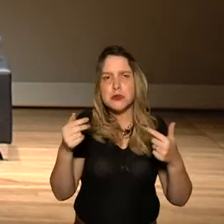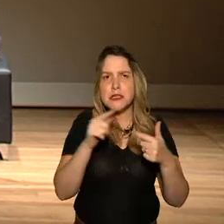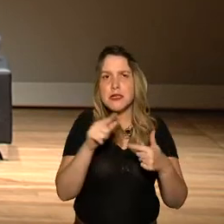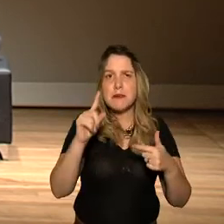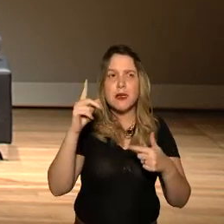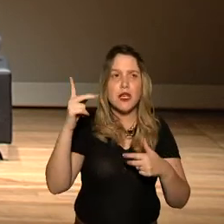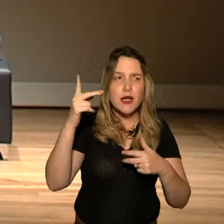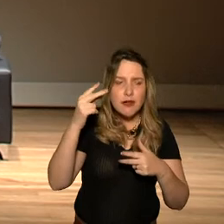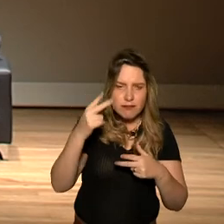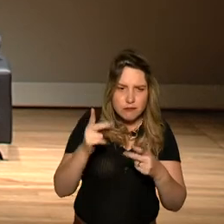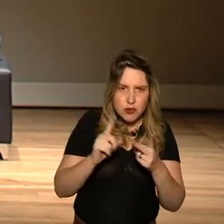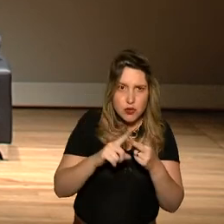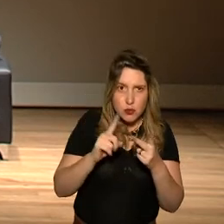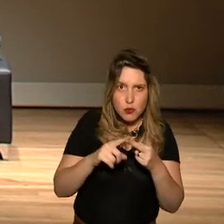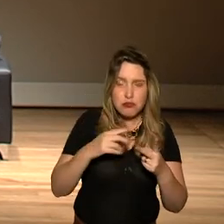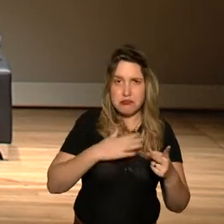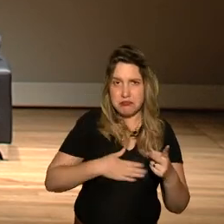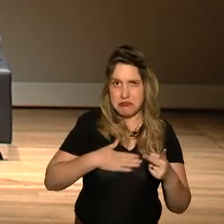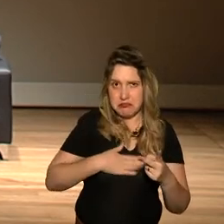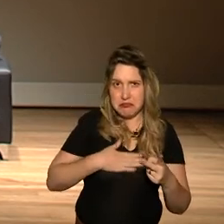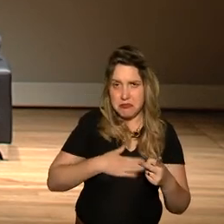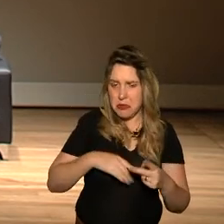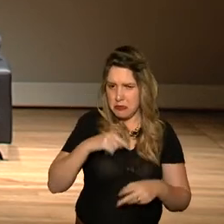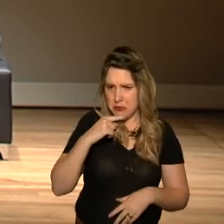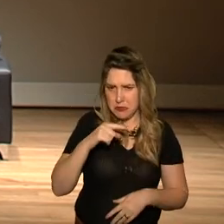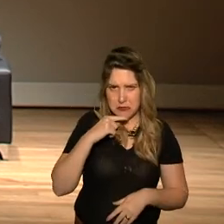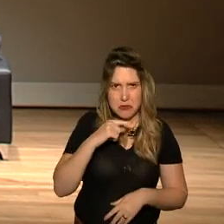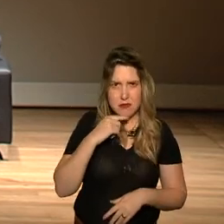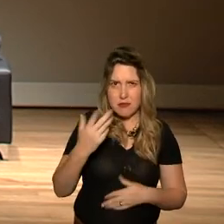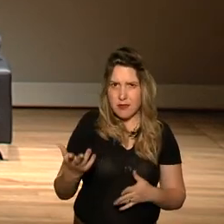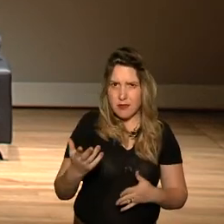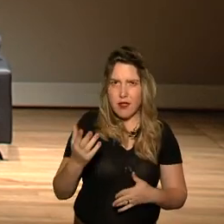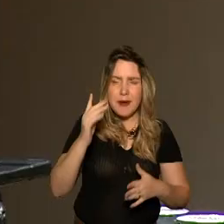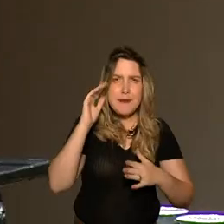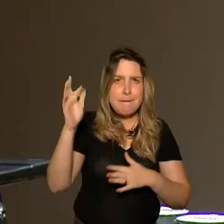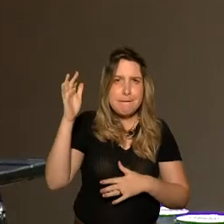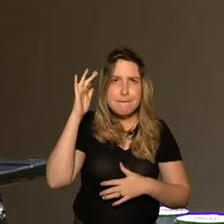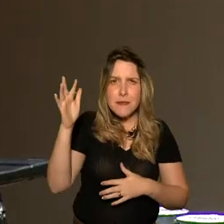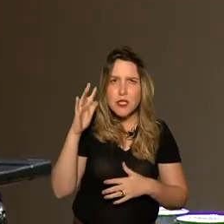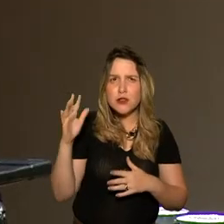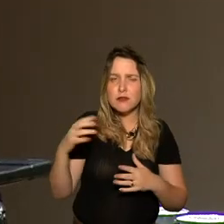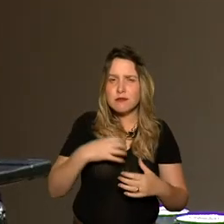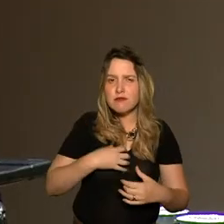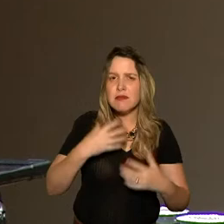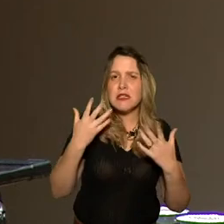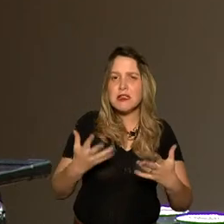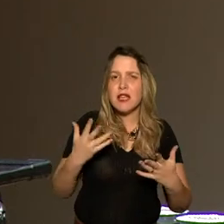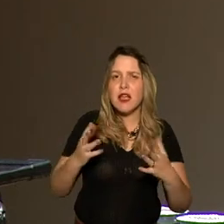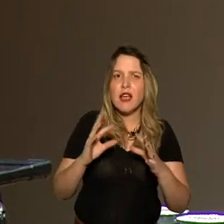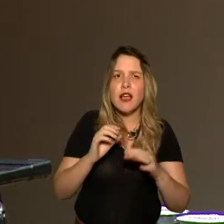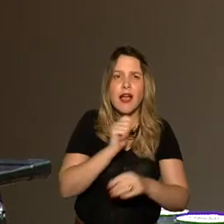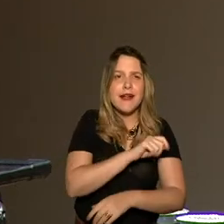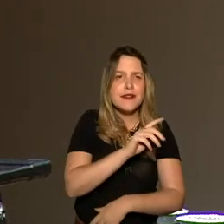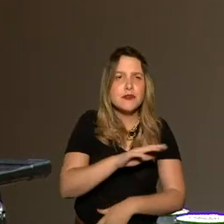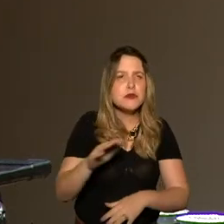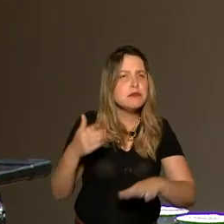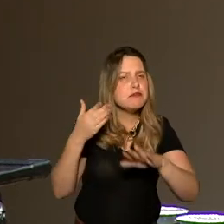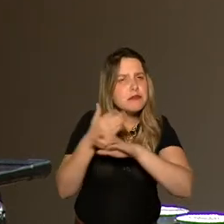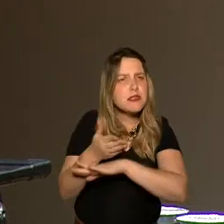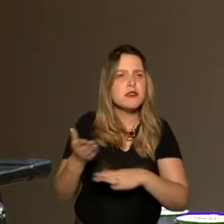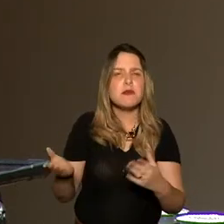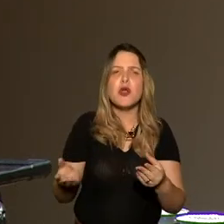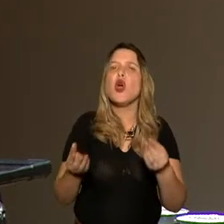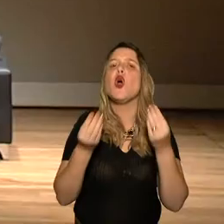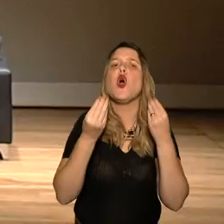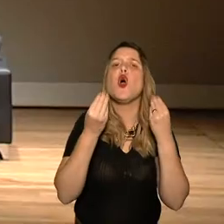folclore em agosto e não consegui não consegui sabe e eu só queria que meus alunos participassem disso Então